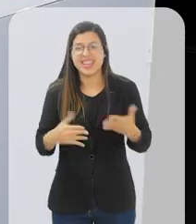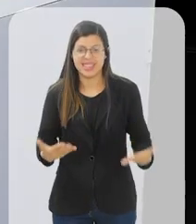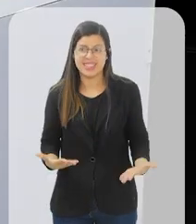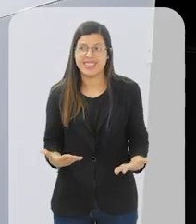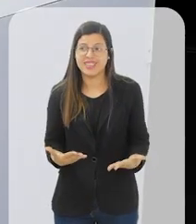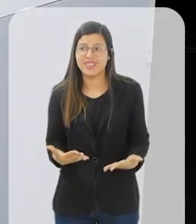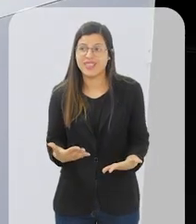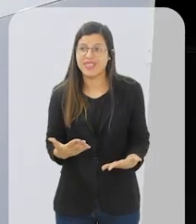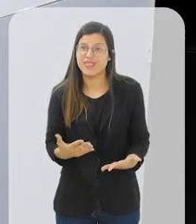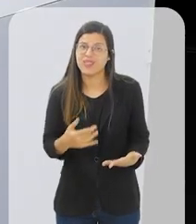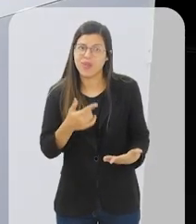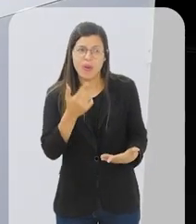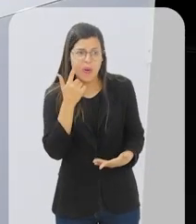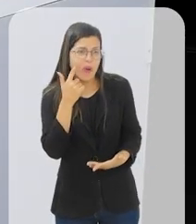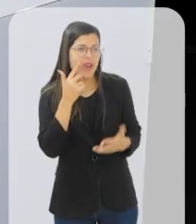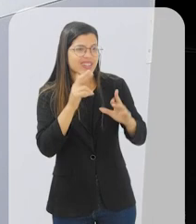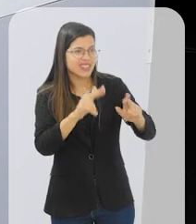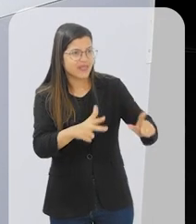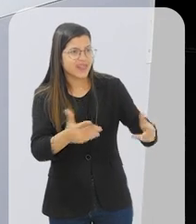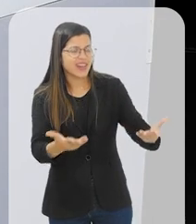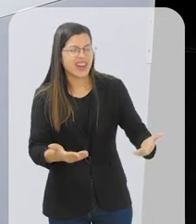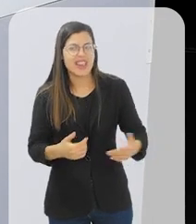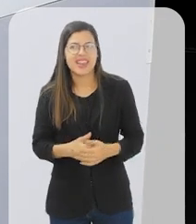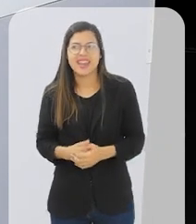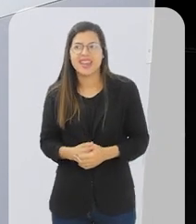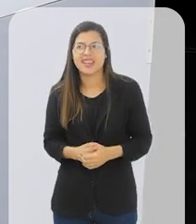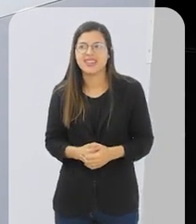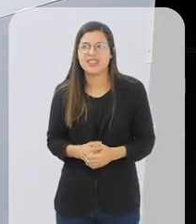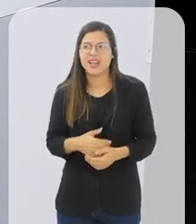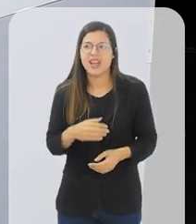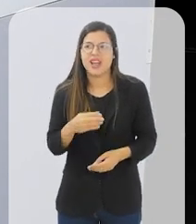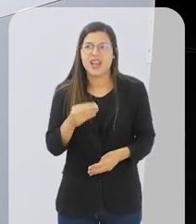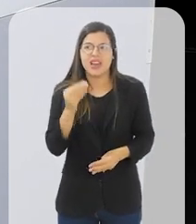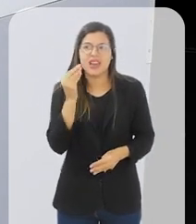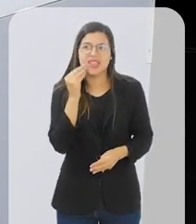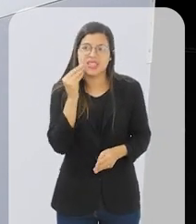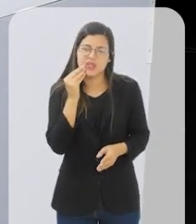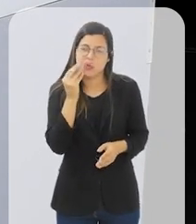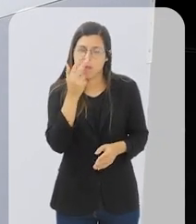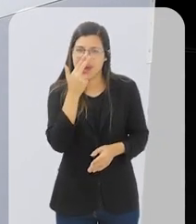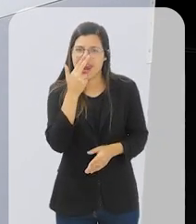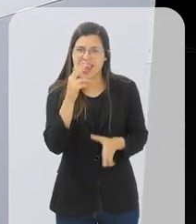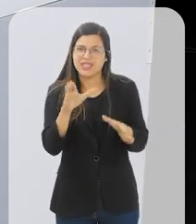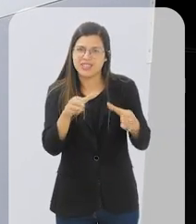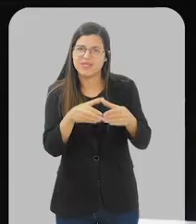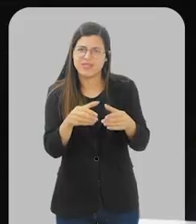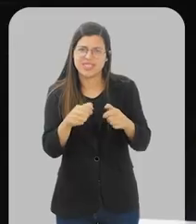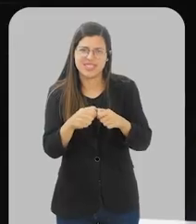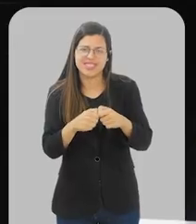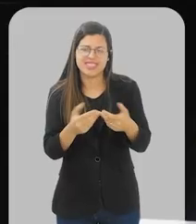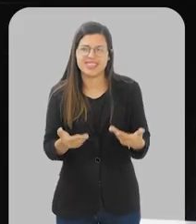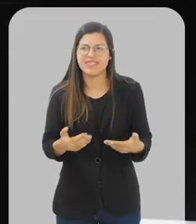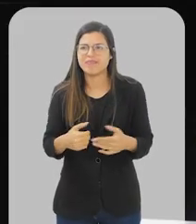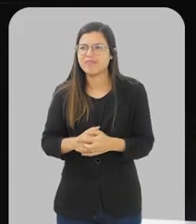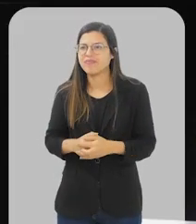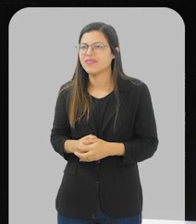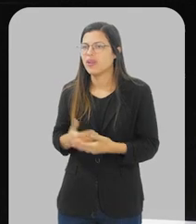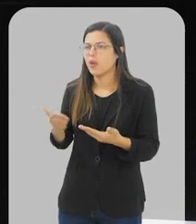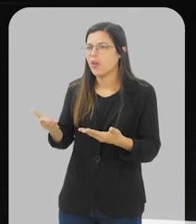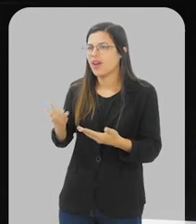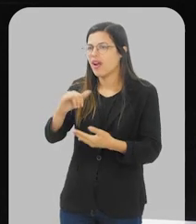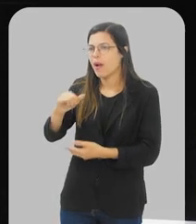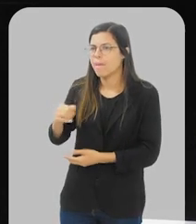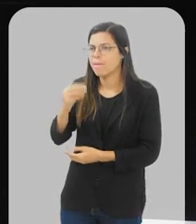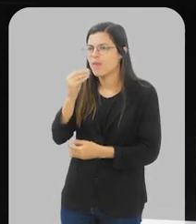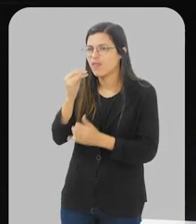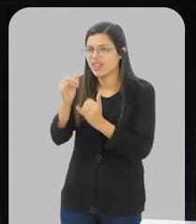sendo uma... Oh, olha só que diferente, veio de terno. Foi esse caminho que a gente tentou trilhar lá, né? Então, quero aproveitar aqui e